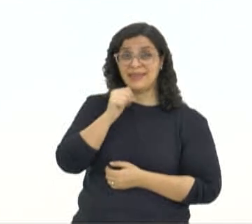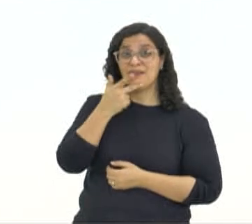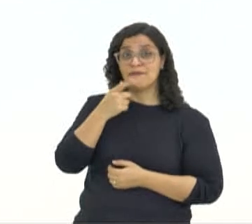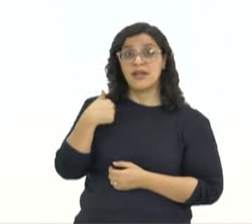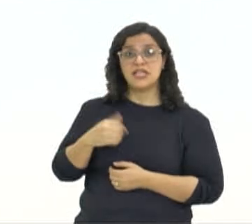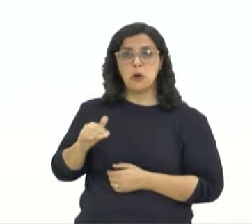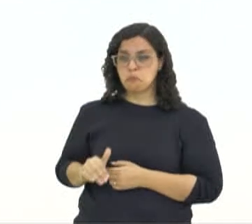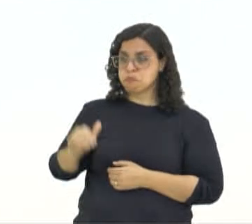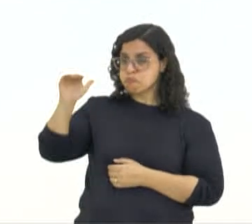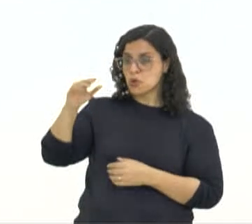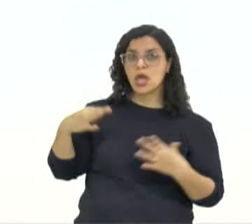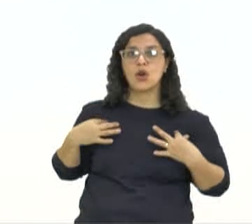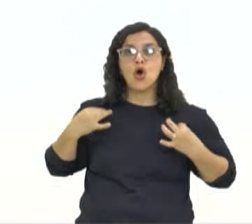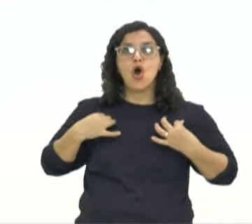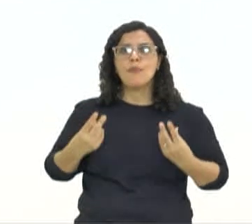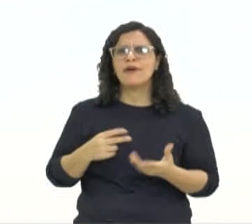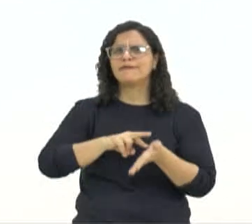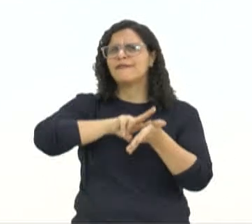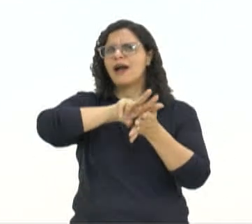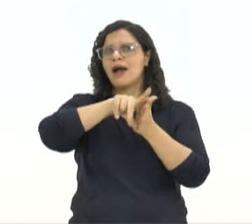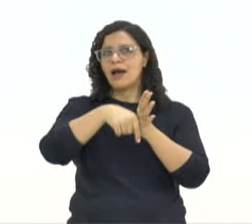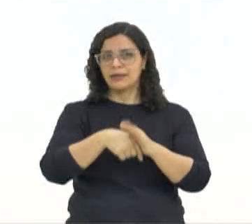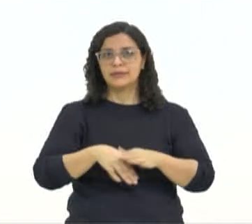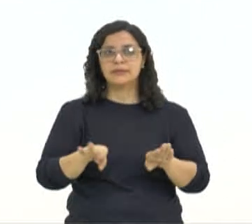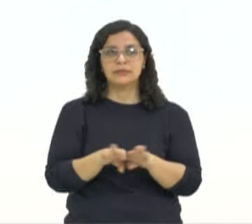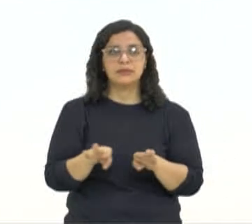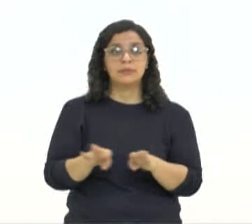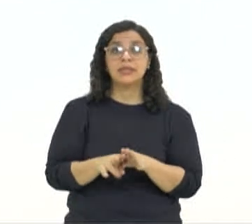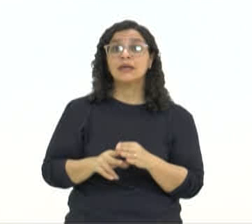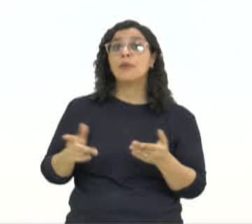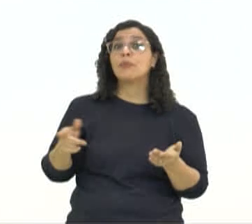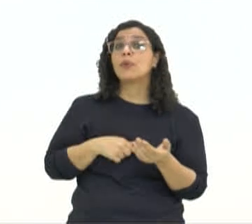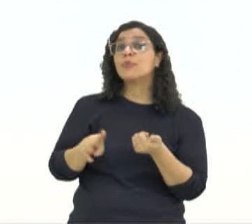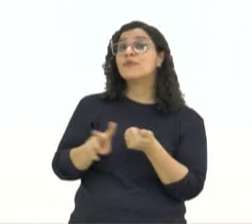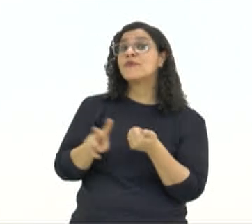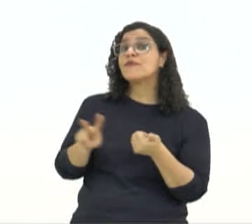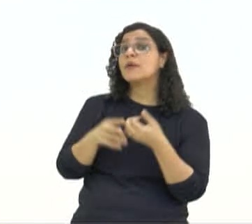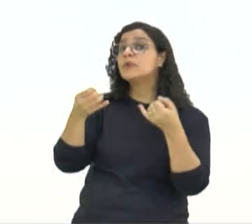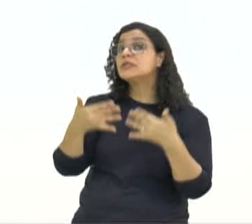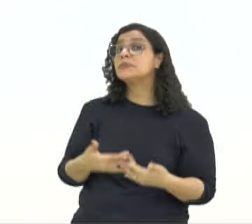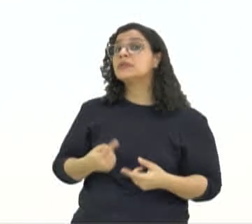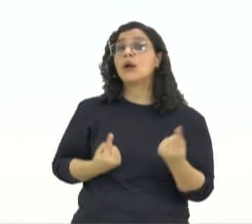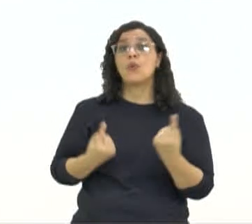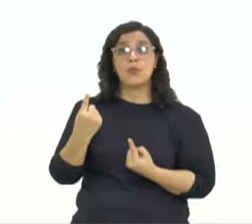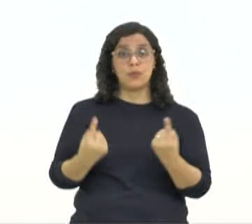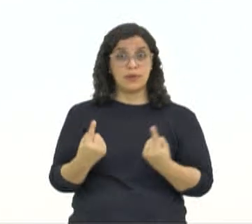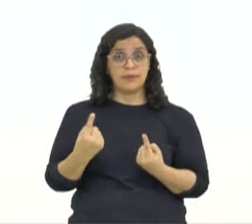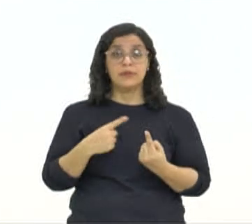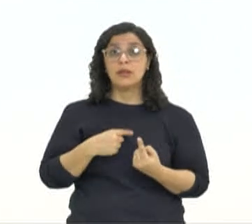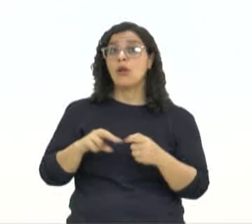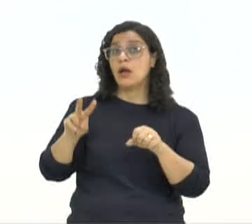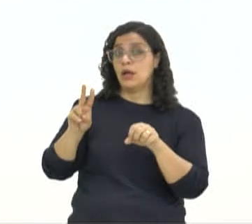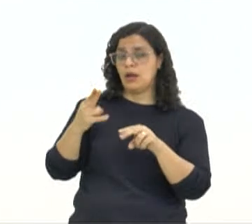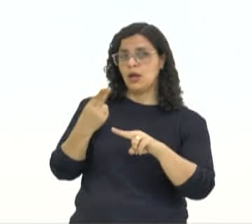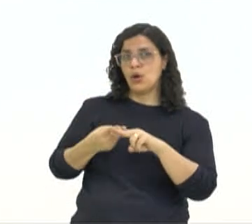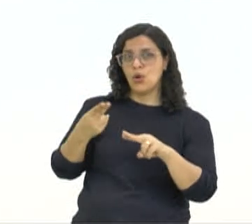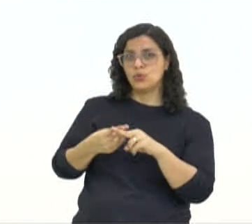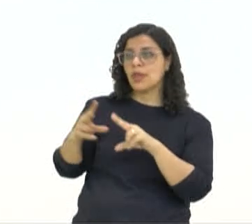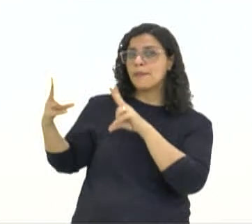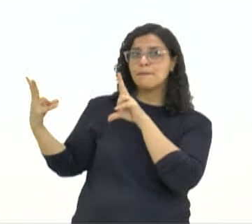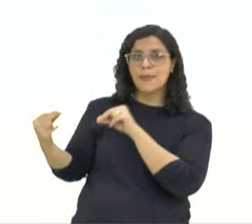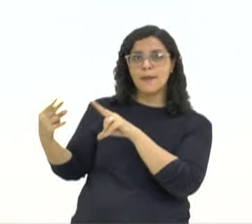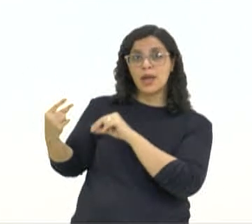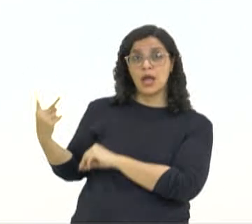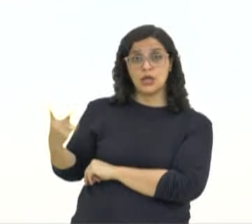quer ter muitos vestidos. O sentido do uso de subjuntivo em sua habla é de. Né? Então, a Susanita e a Mafalda estão conversando